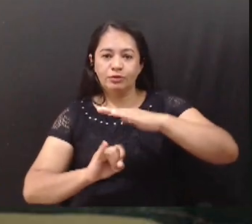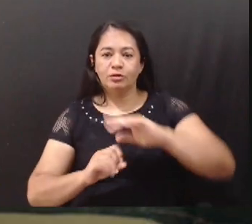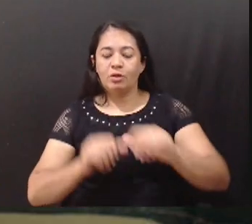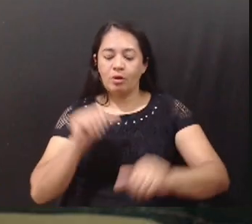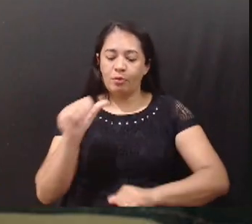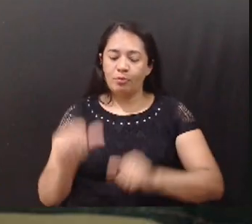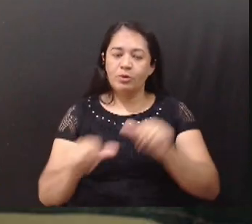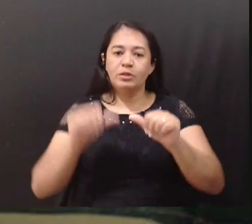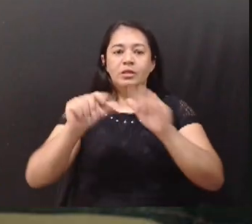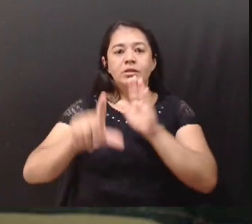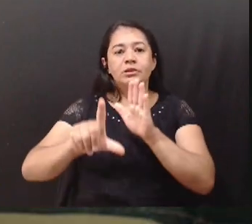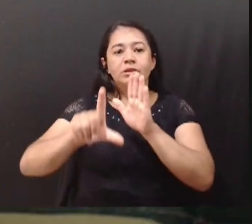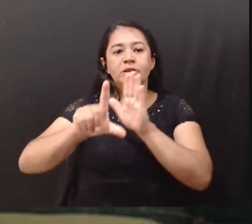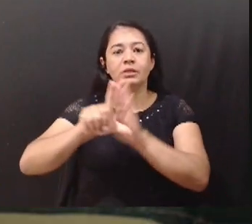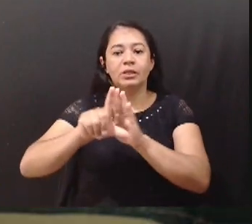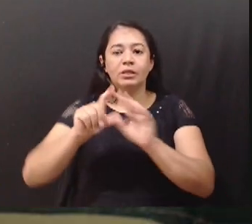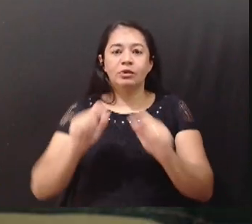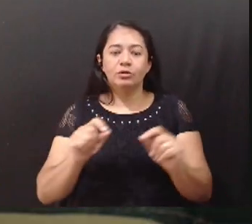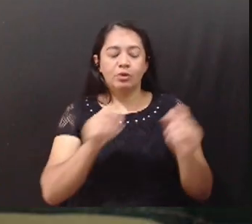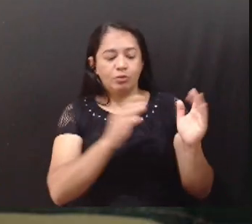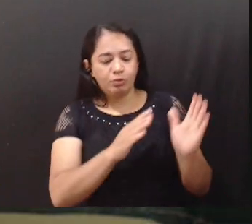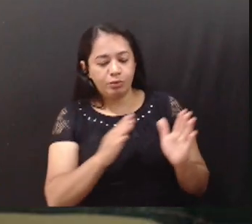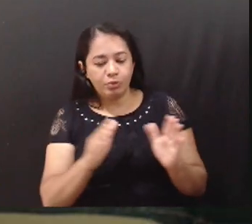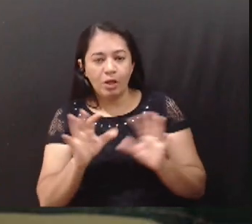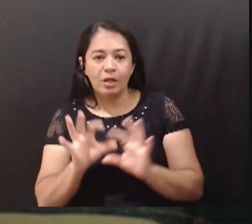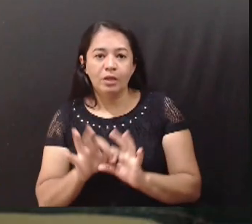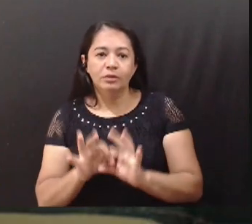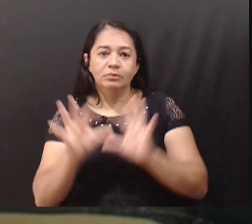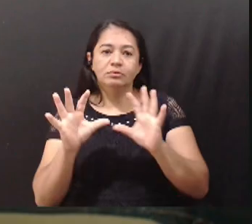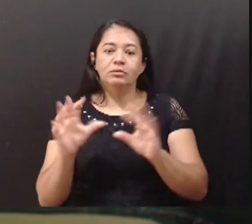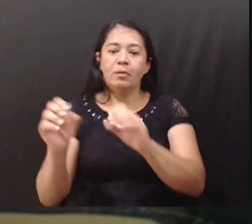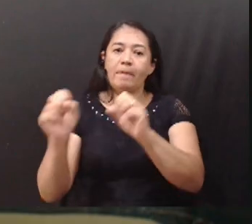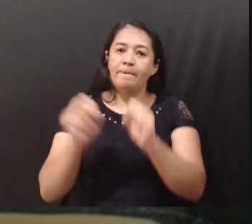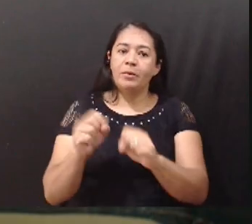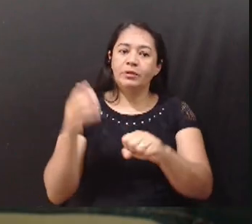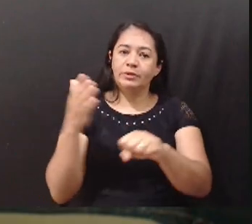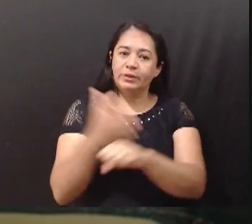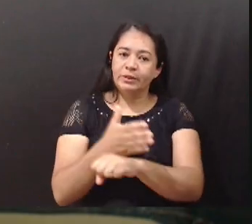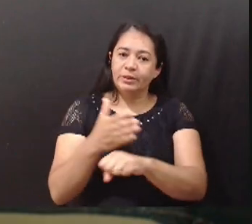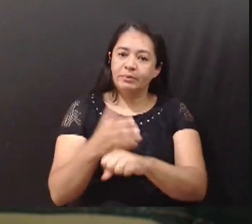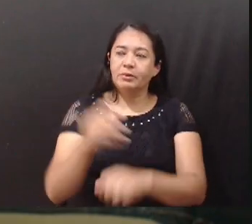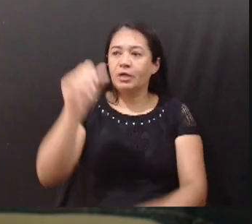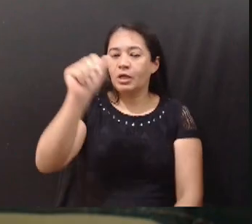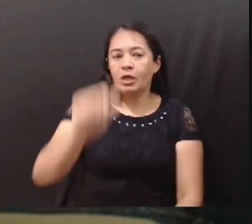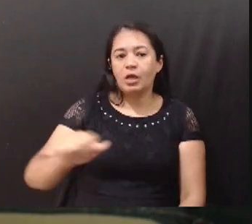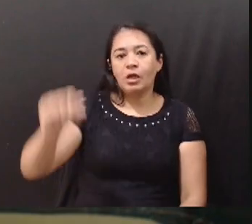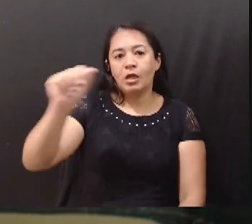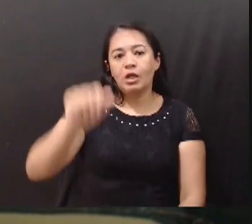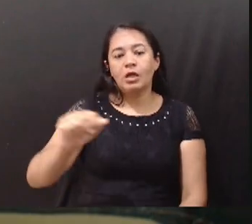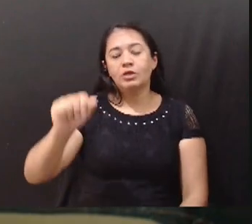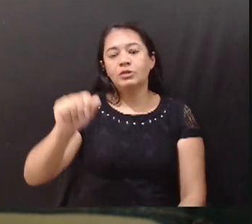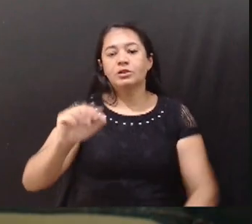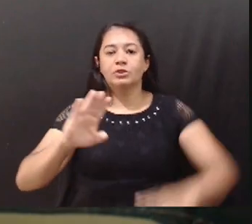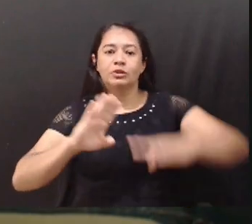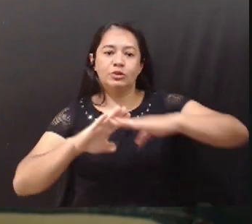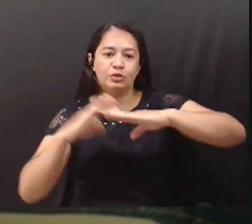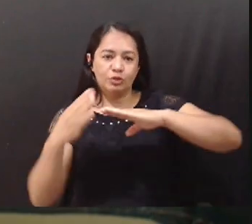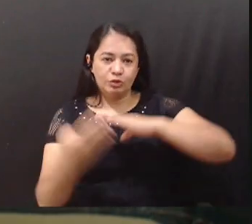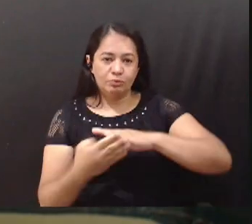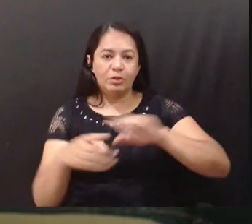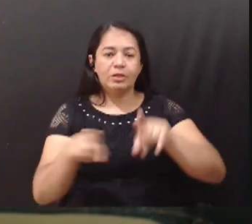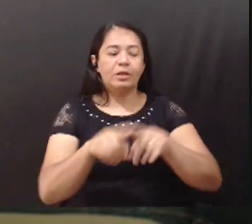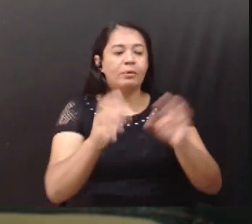que autorizou esse procedimento. Podem participar associações de bairro, entidades sem fins lucrativos, cooperativas de reciclagem